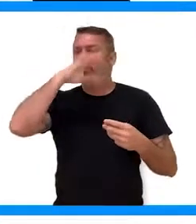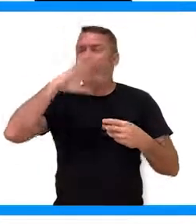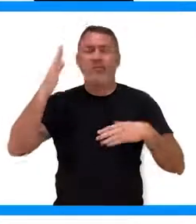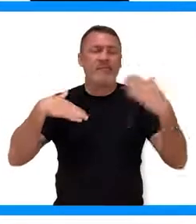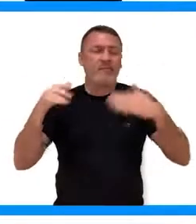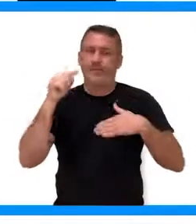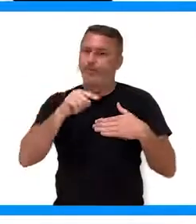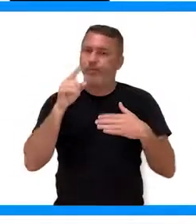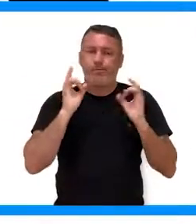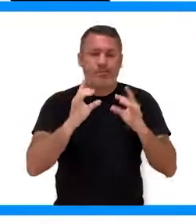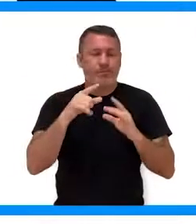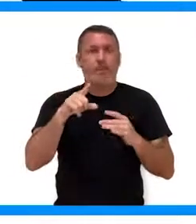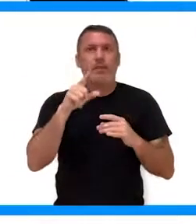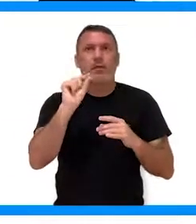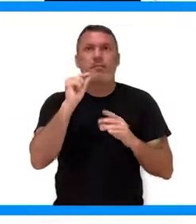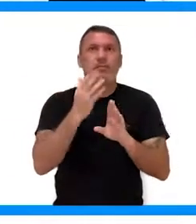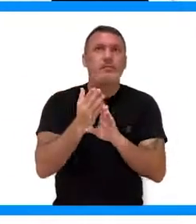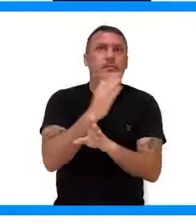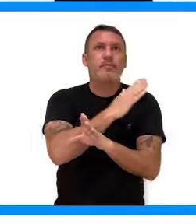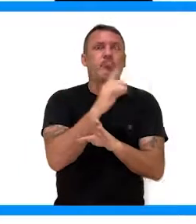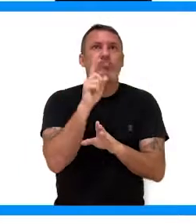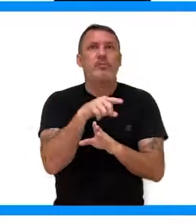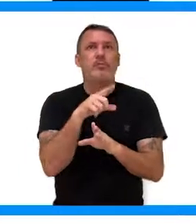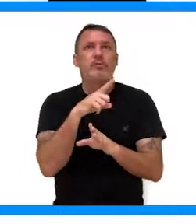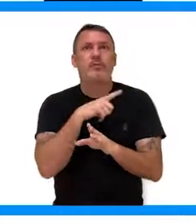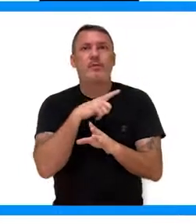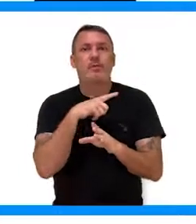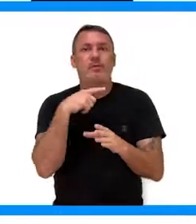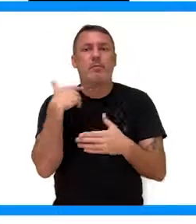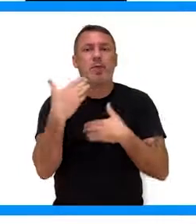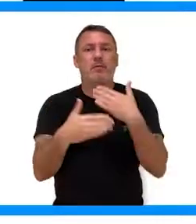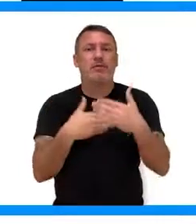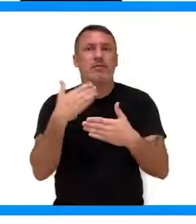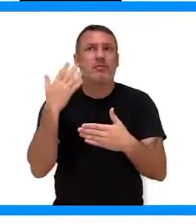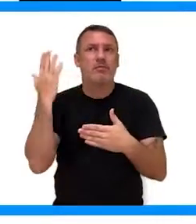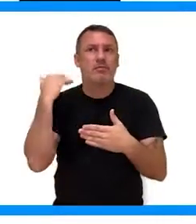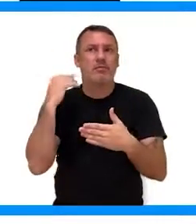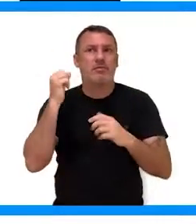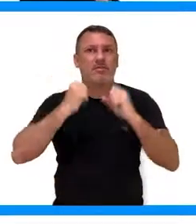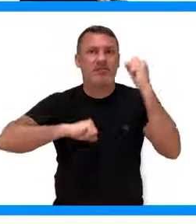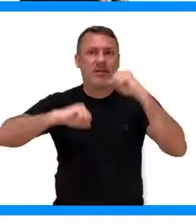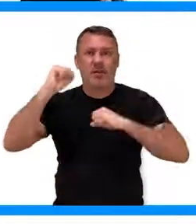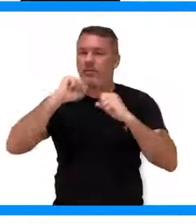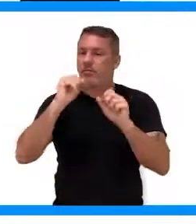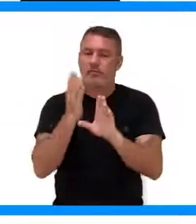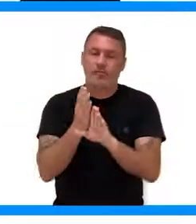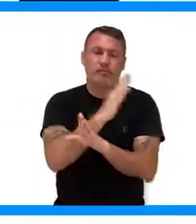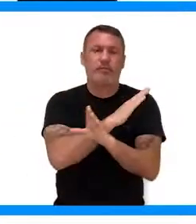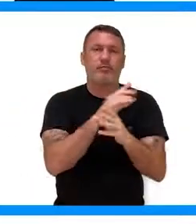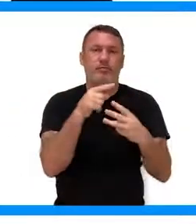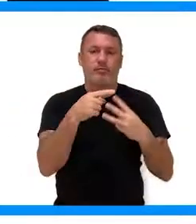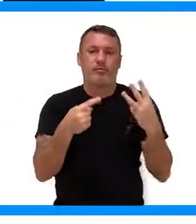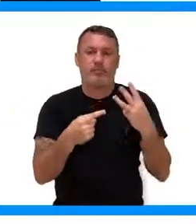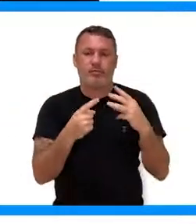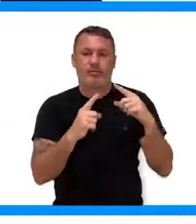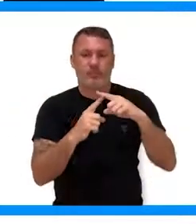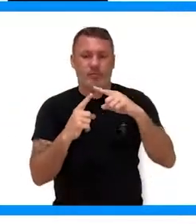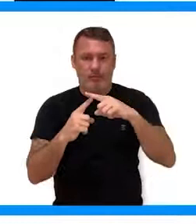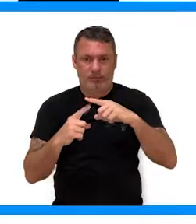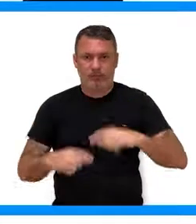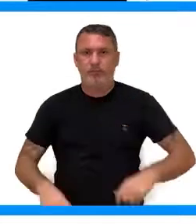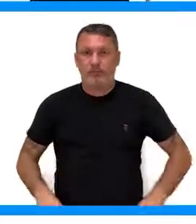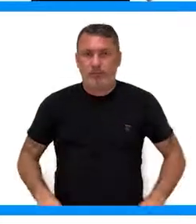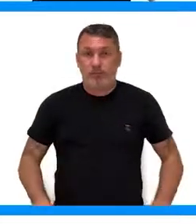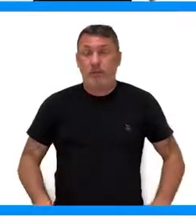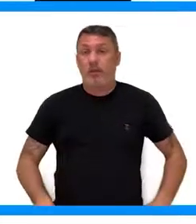tivemos antes do início do processo de industrialização aqui. E eu quero que